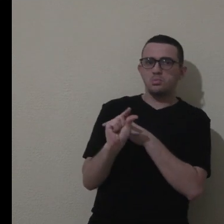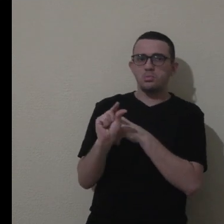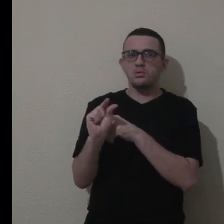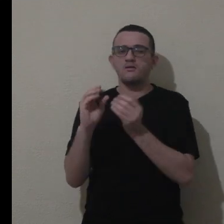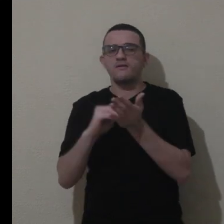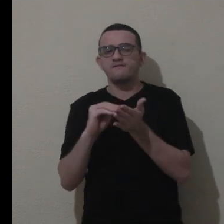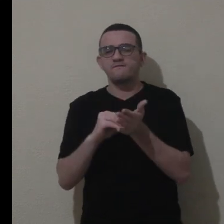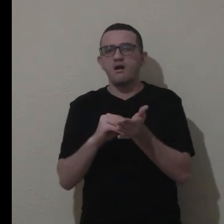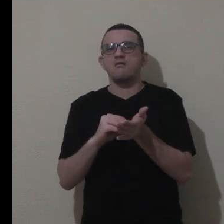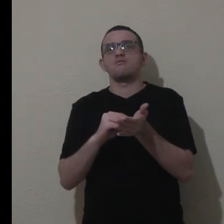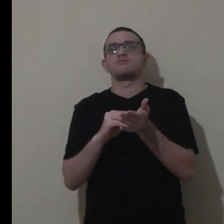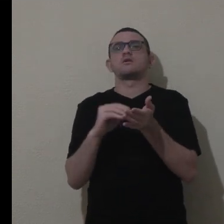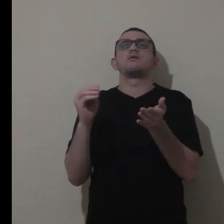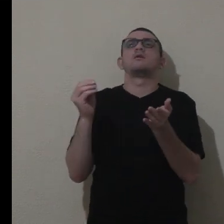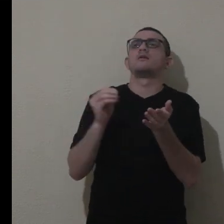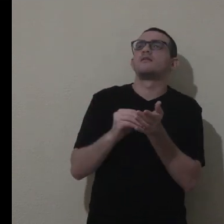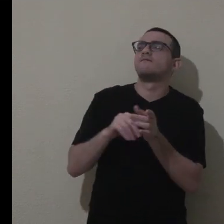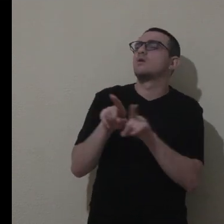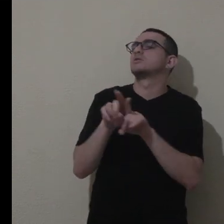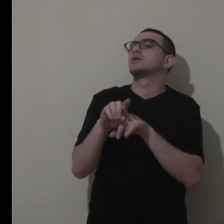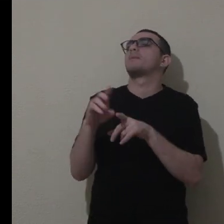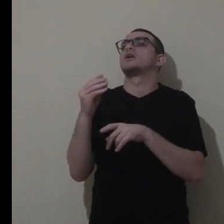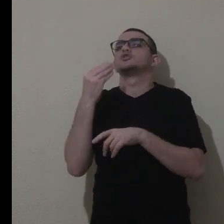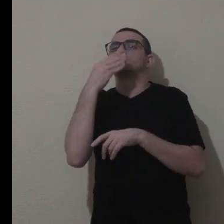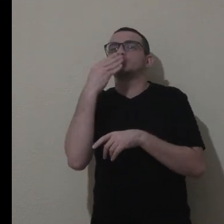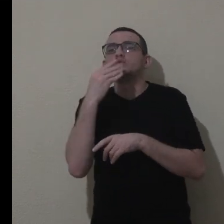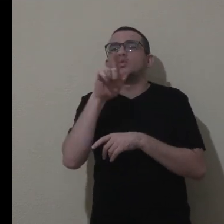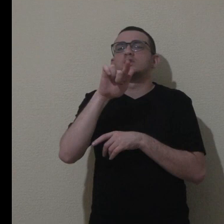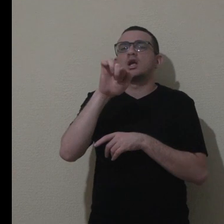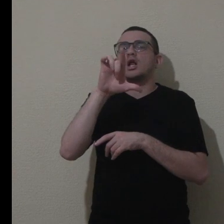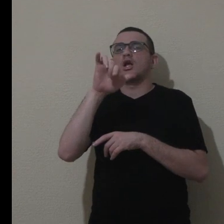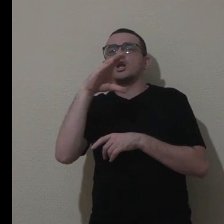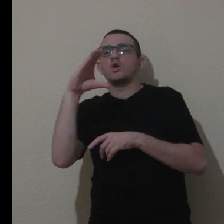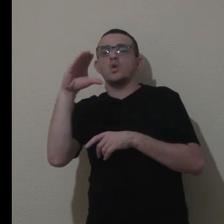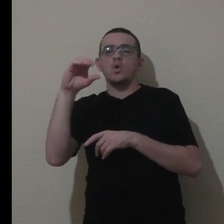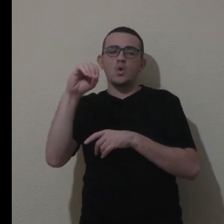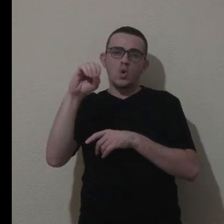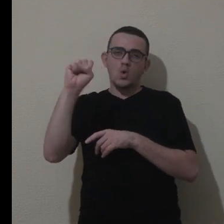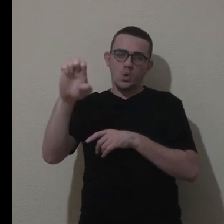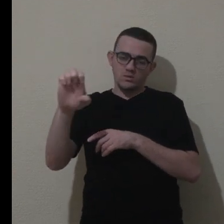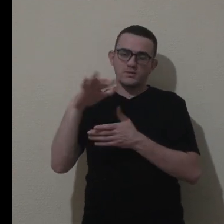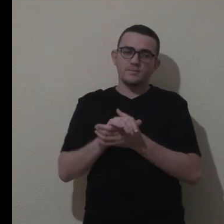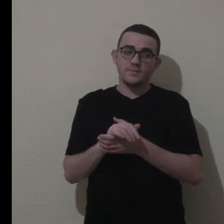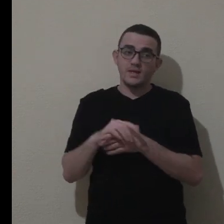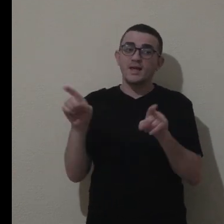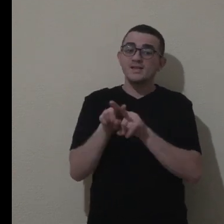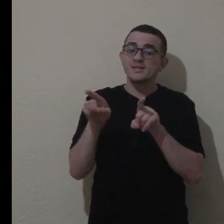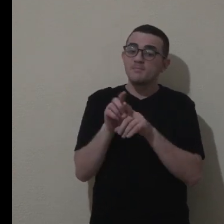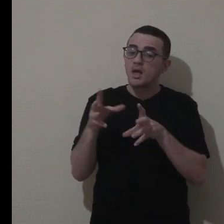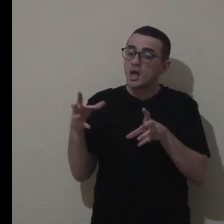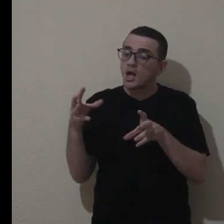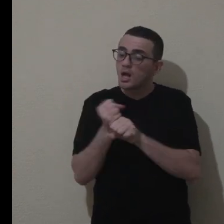de falta de oxigênio e falta, digamos, de glicose. Né? E foi contado